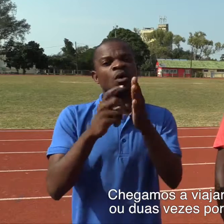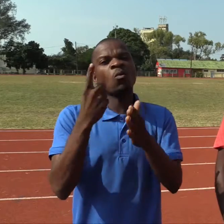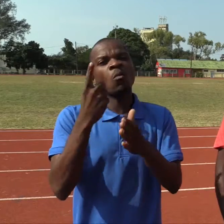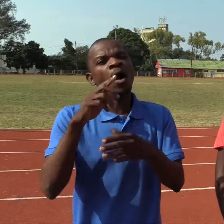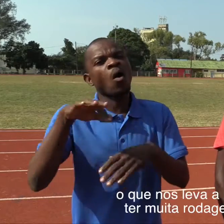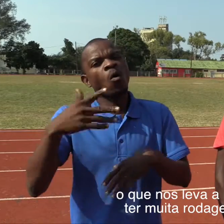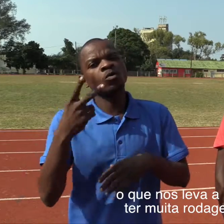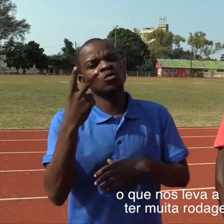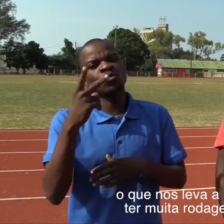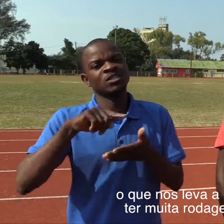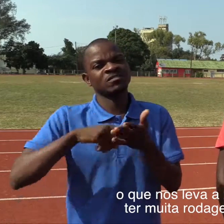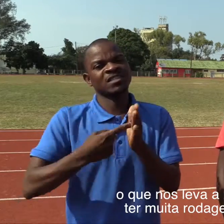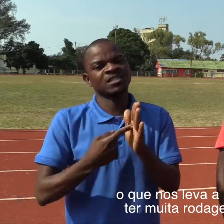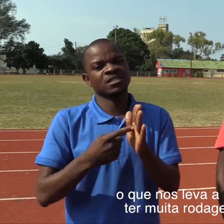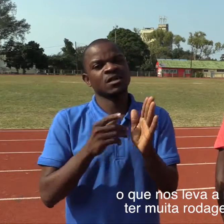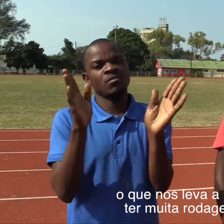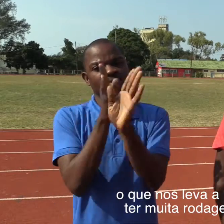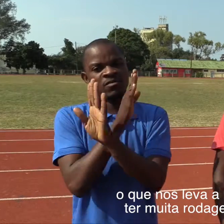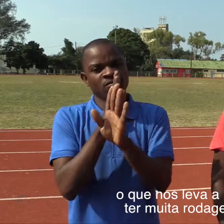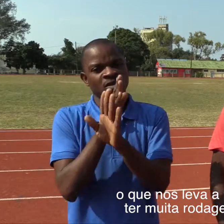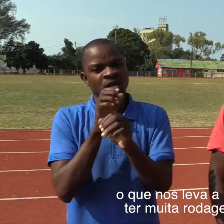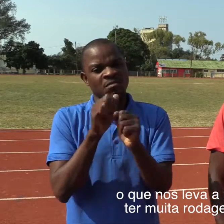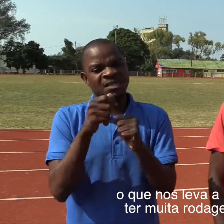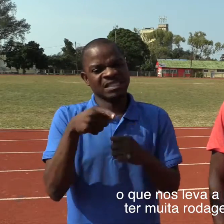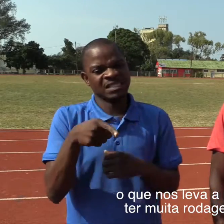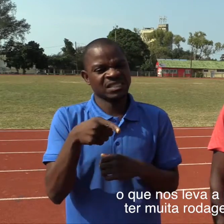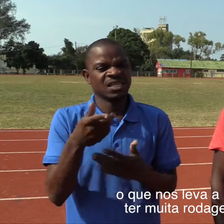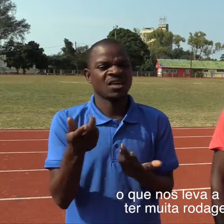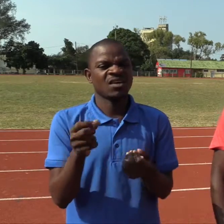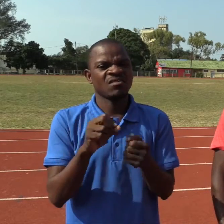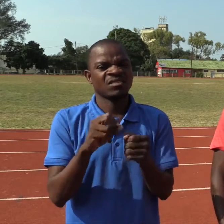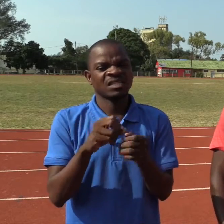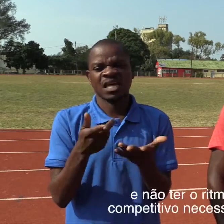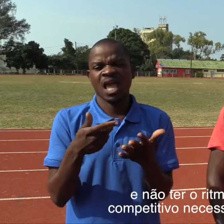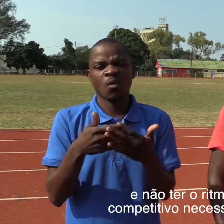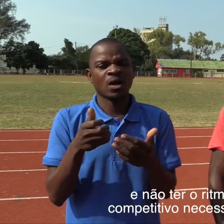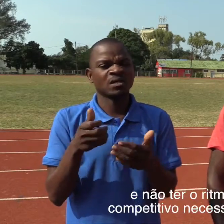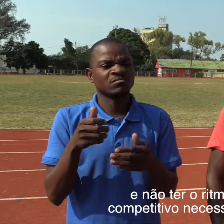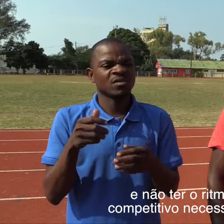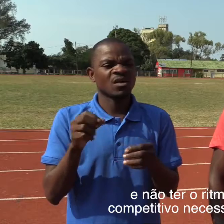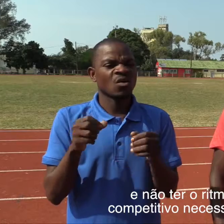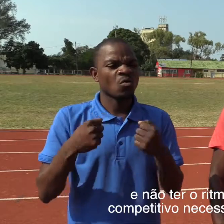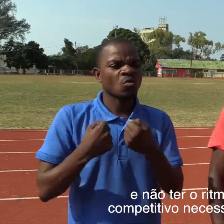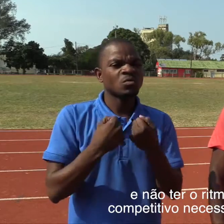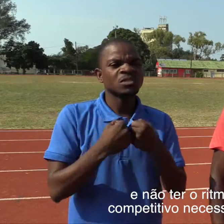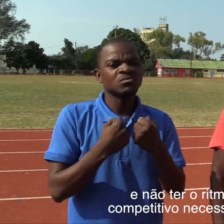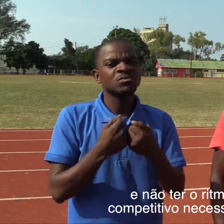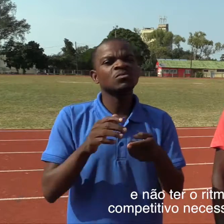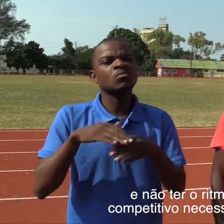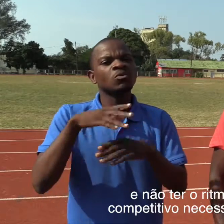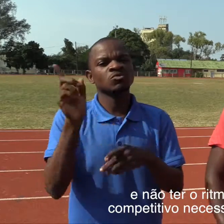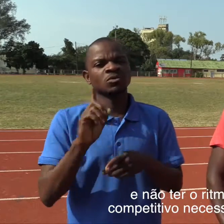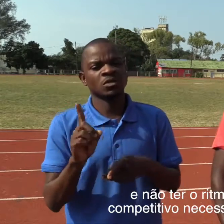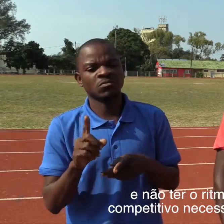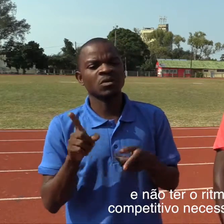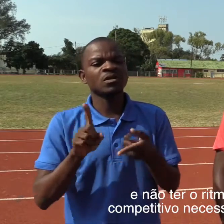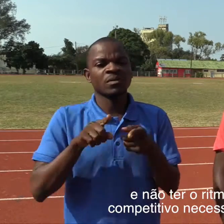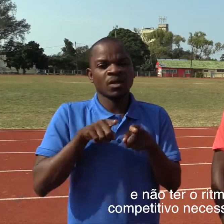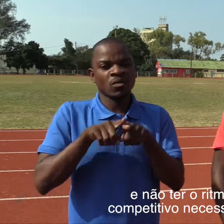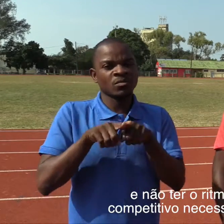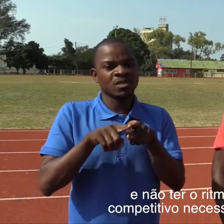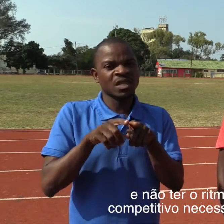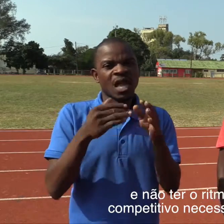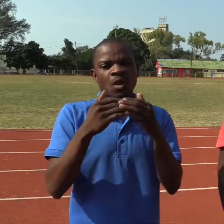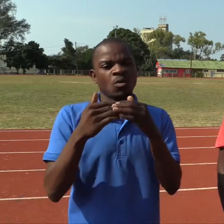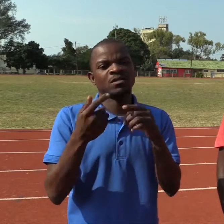duas vezes para fora isso não é muito o que nos leva a não ter muita rodagem e não termos o ritmo competitivo que é